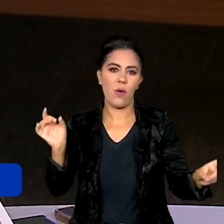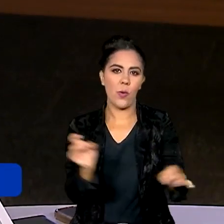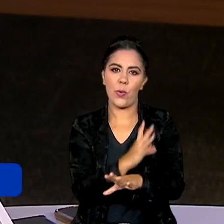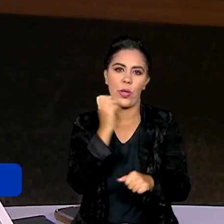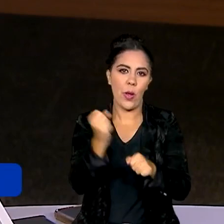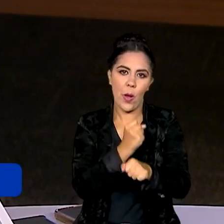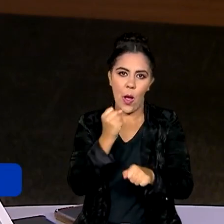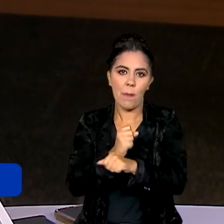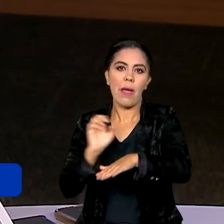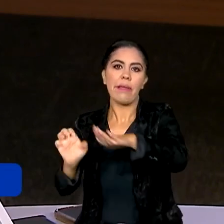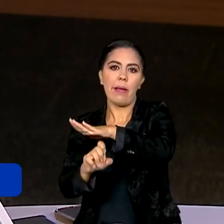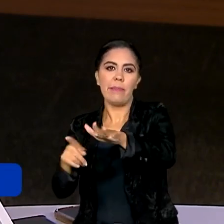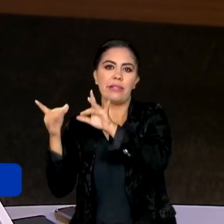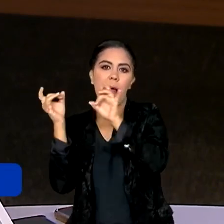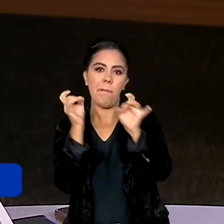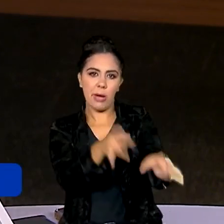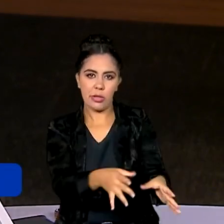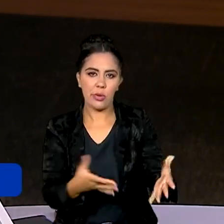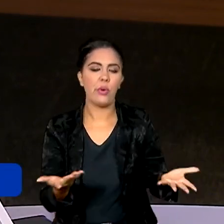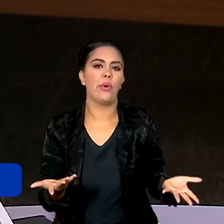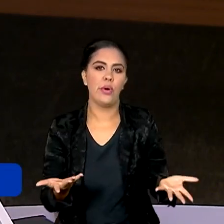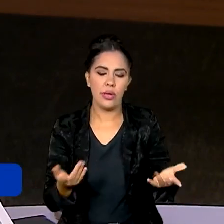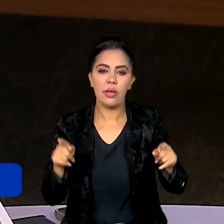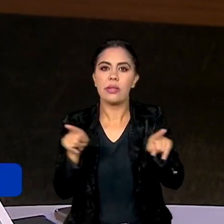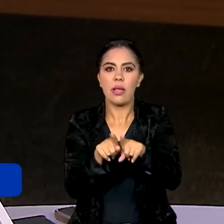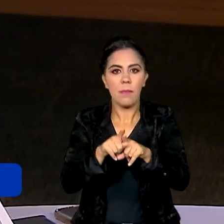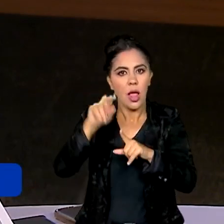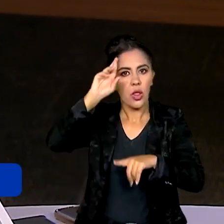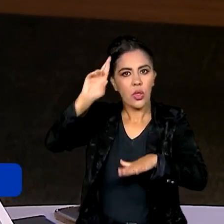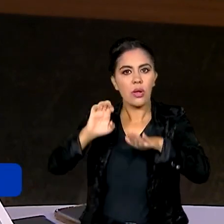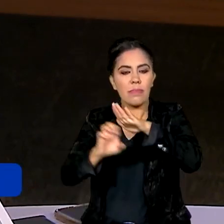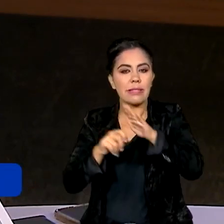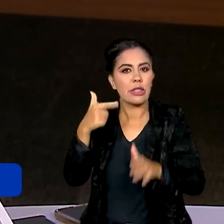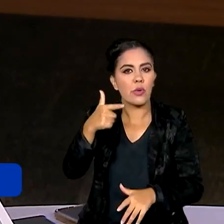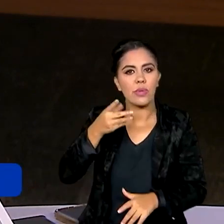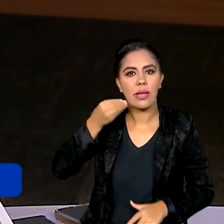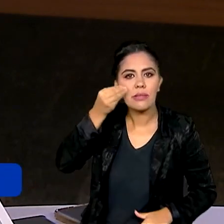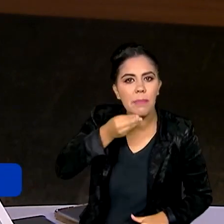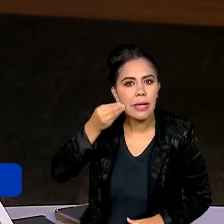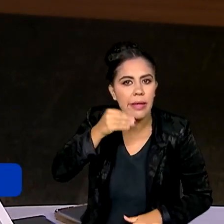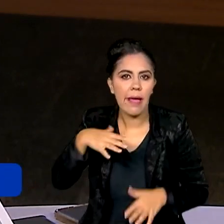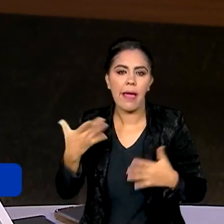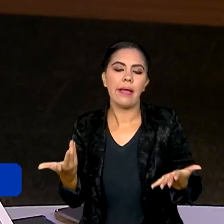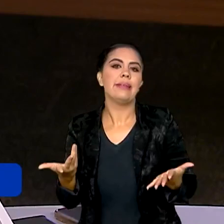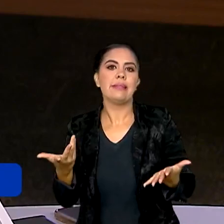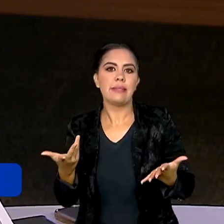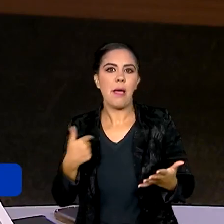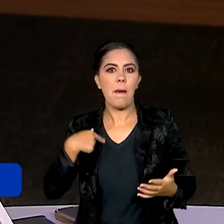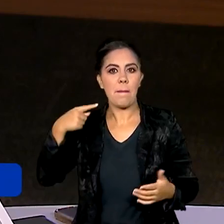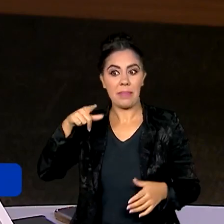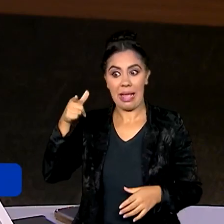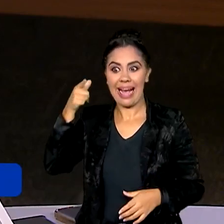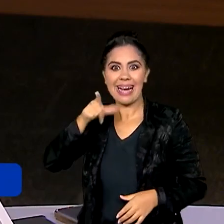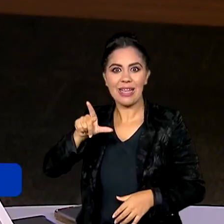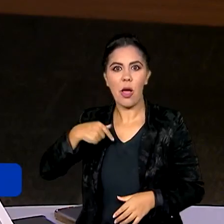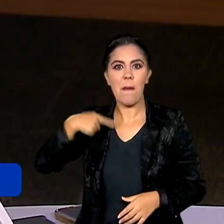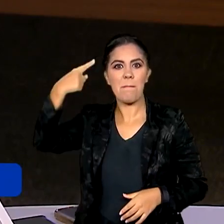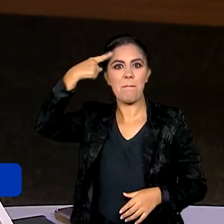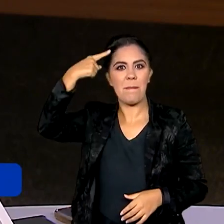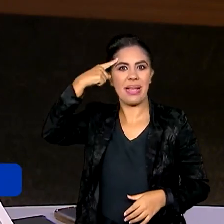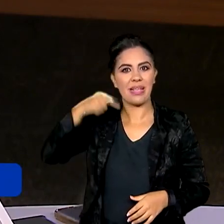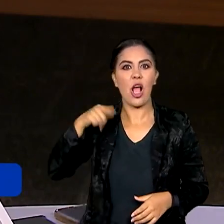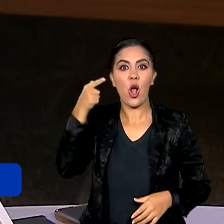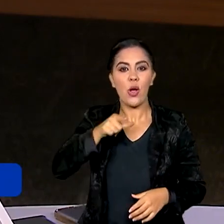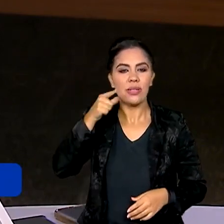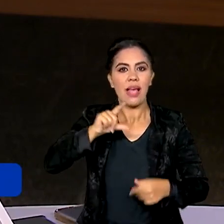empresa abandona. Às vezes o empresário inexperiente ou no afã de ganhar a obra acha que vai conseguir fazer por menor